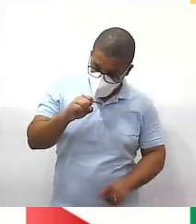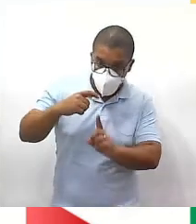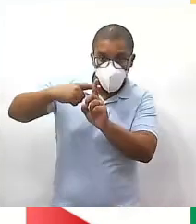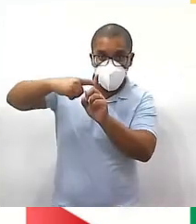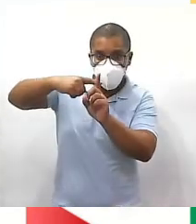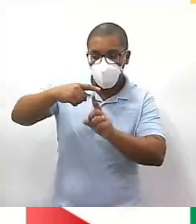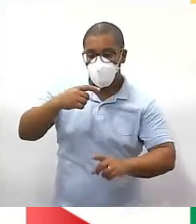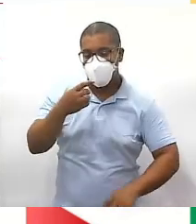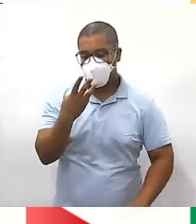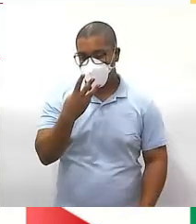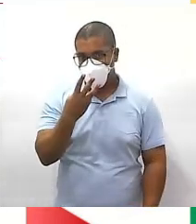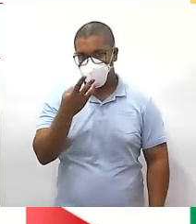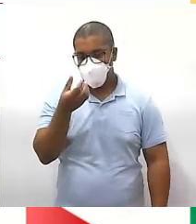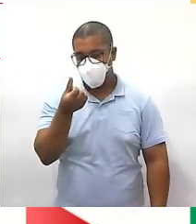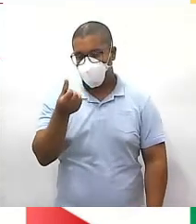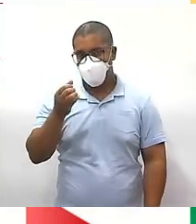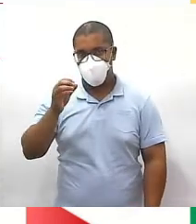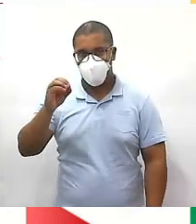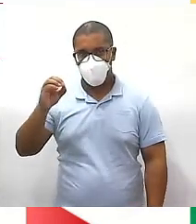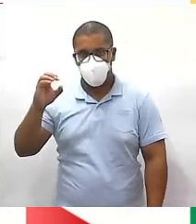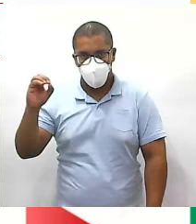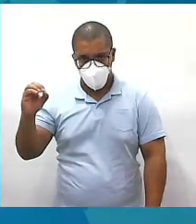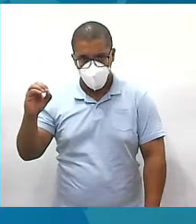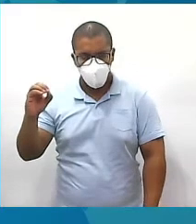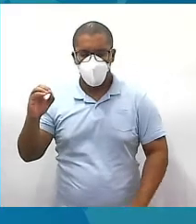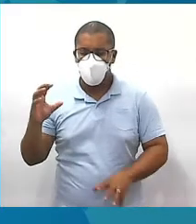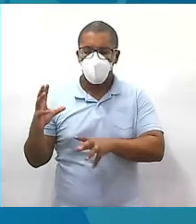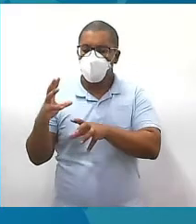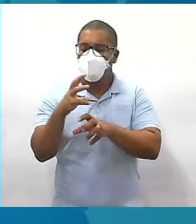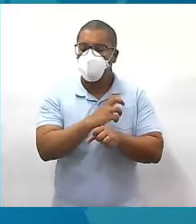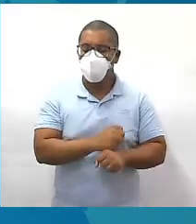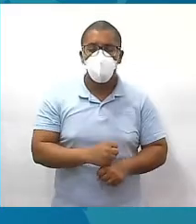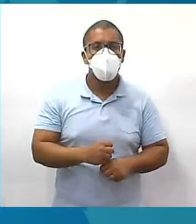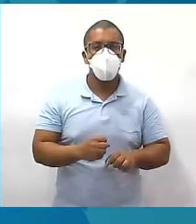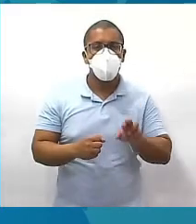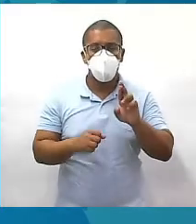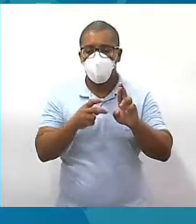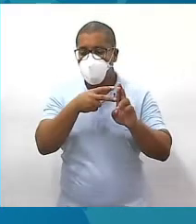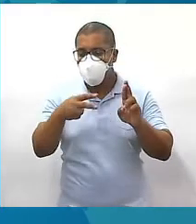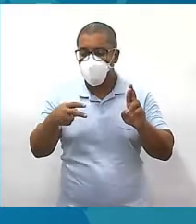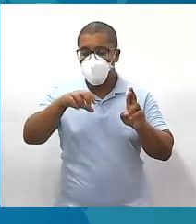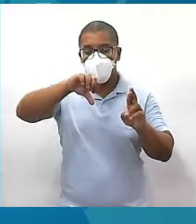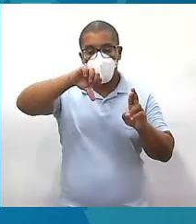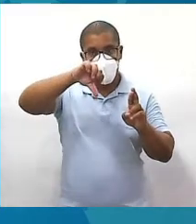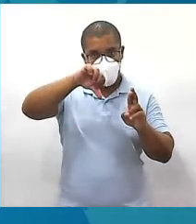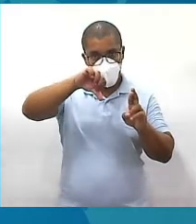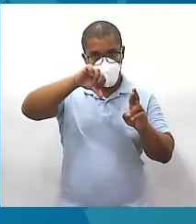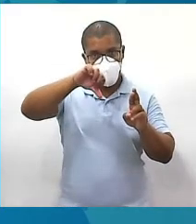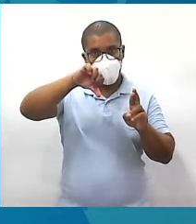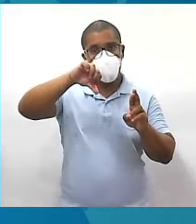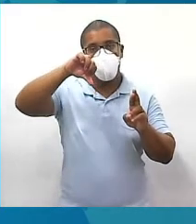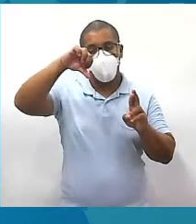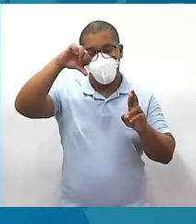6.378 mais 3.600. Fazendo isso, o raio agora passa a ser para o satélite